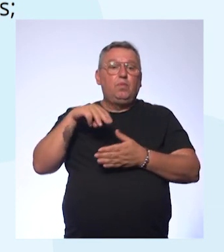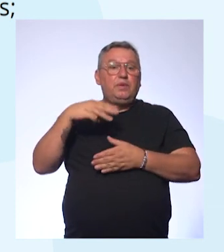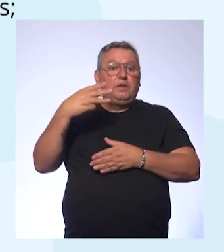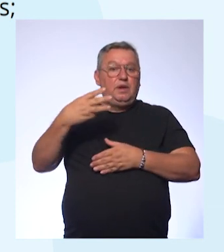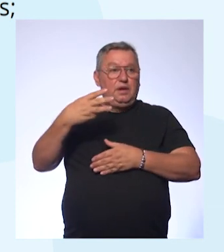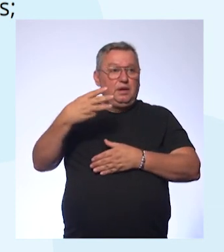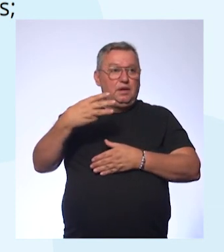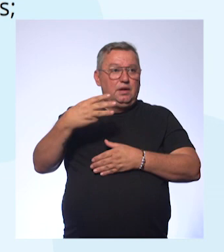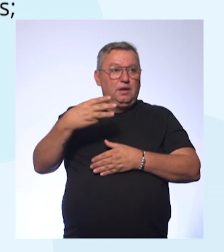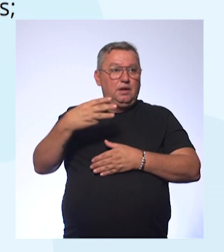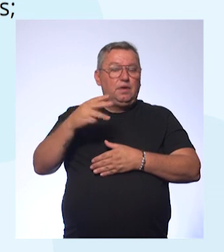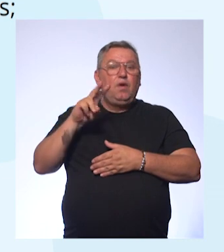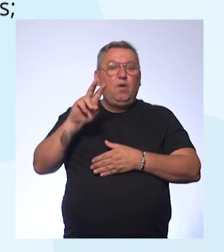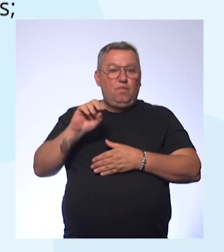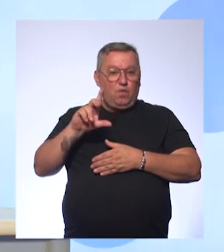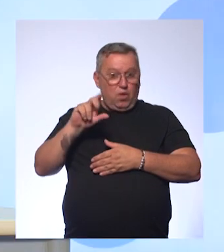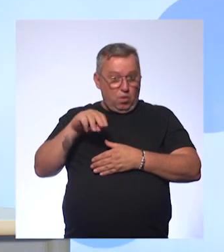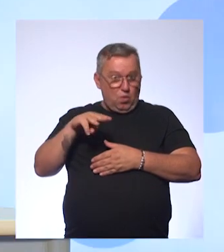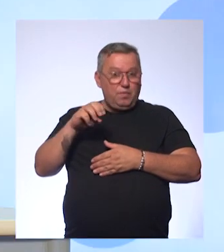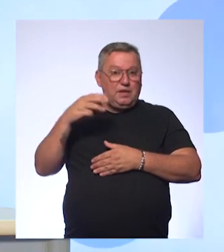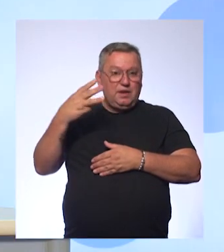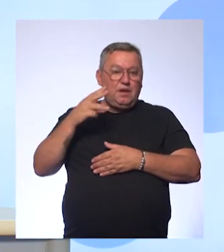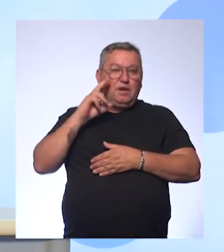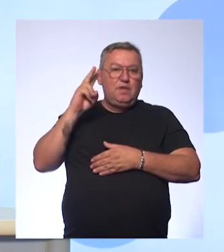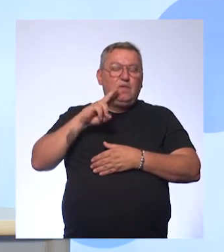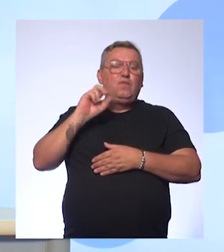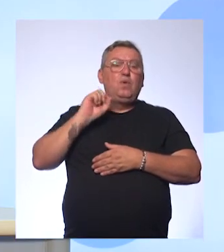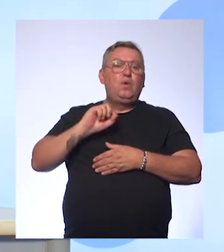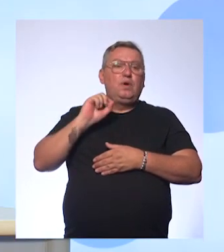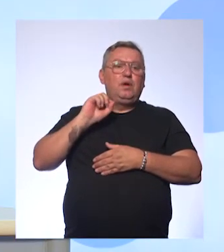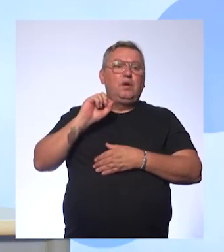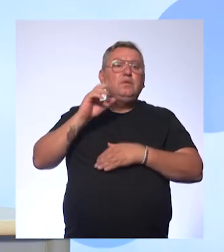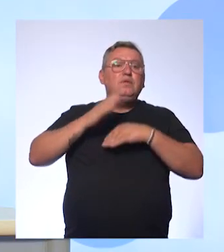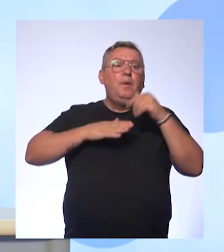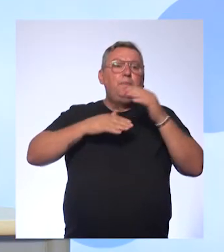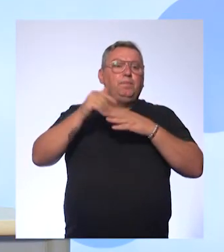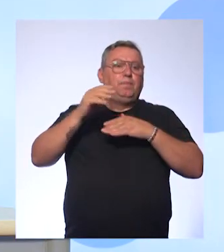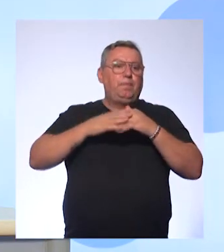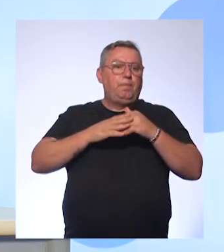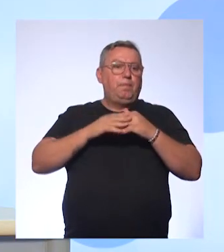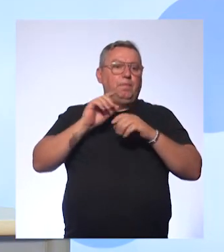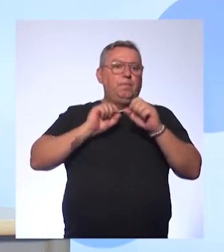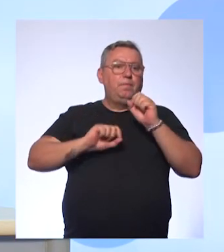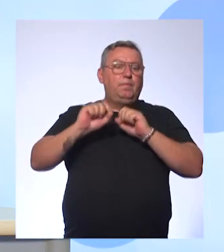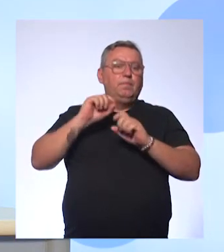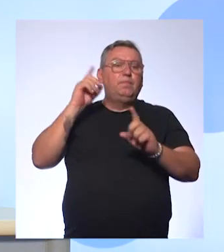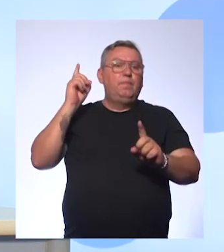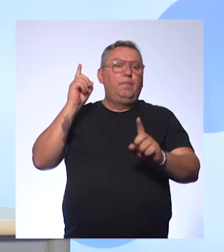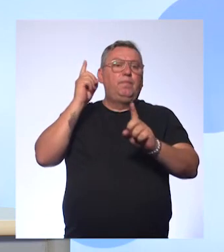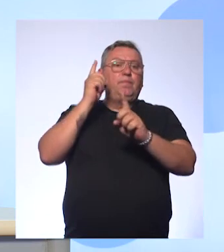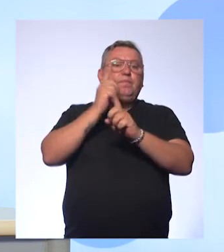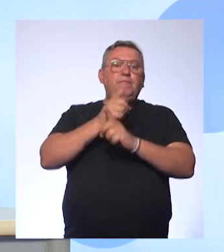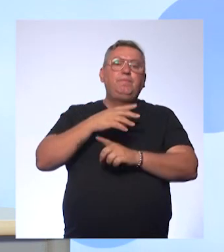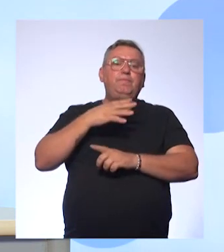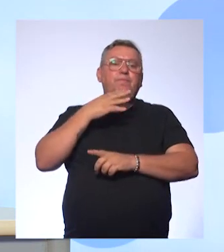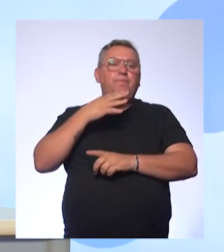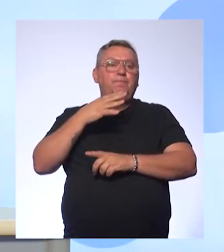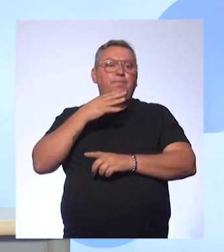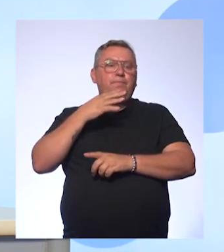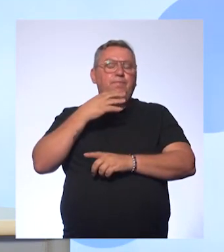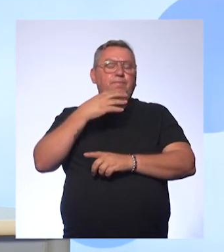Dani? O volume Volume 3. 3. E nós vamos estar revendo aqui a habilidade que é identificar e reconhecer